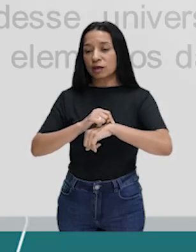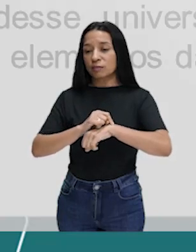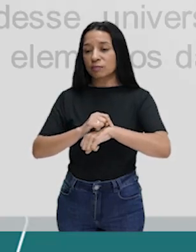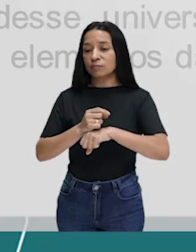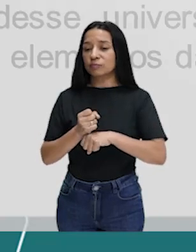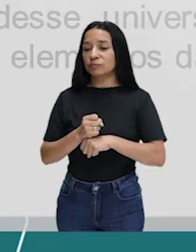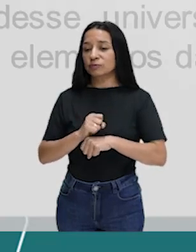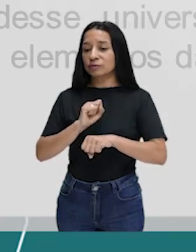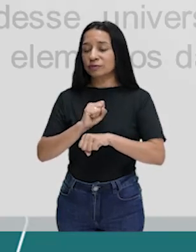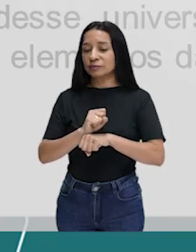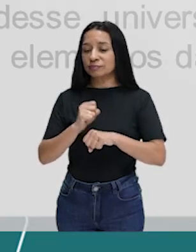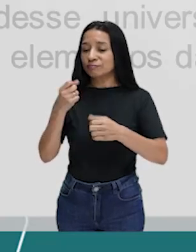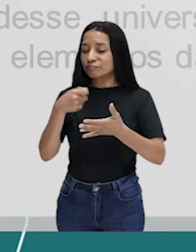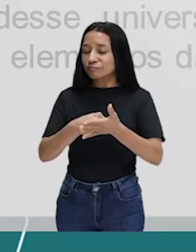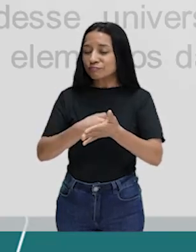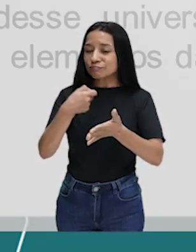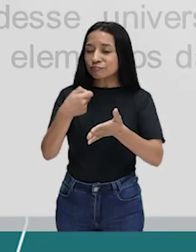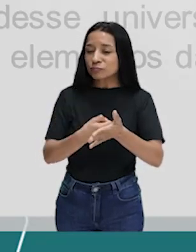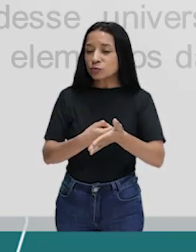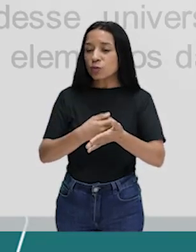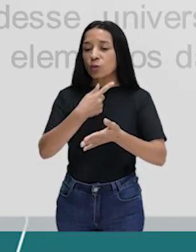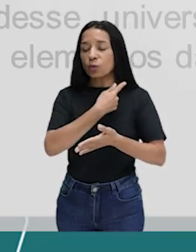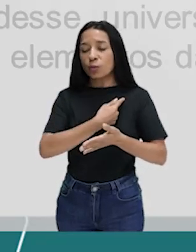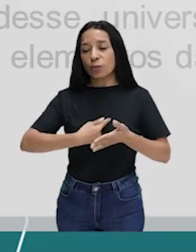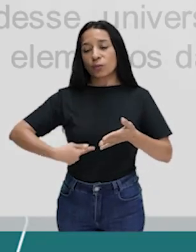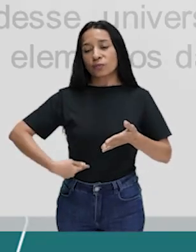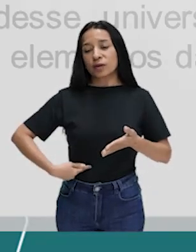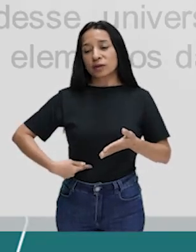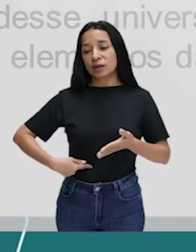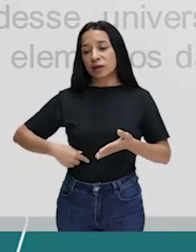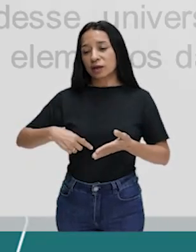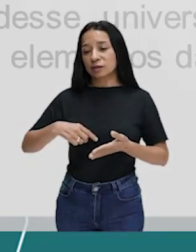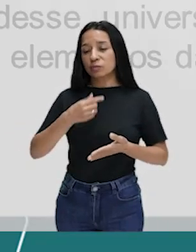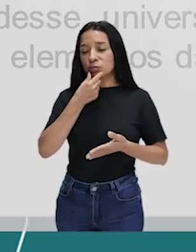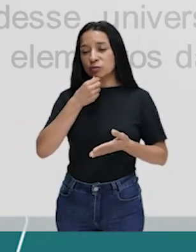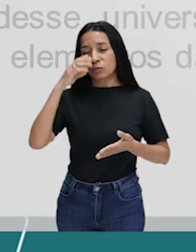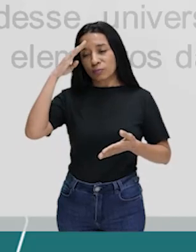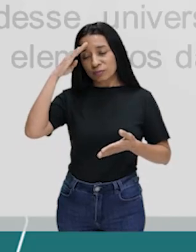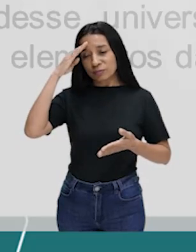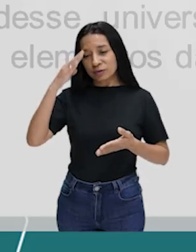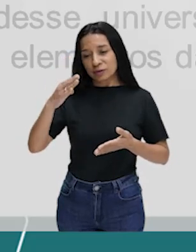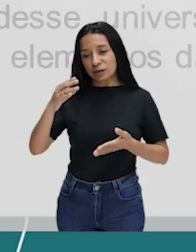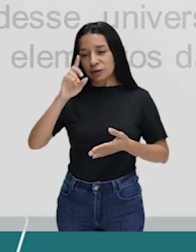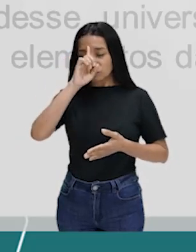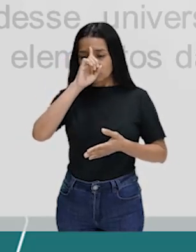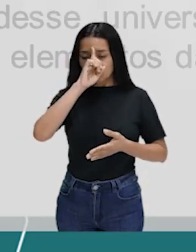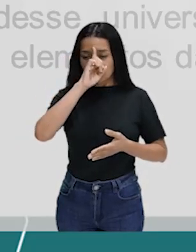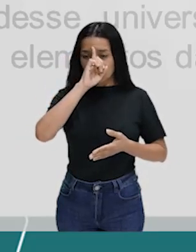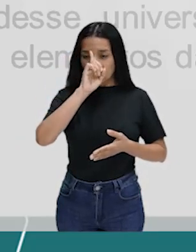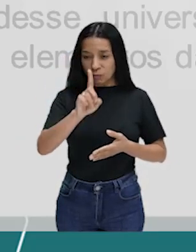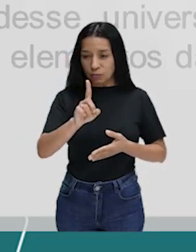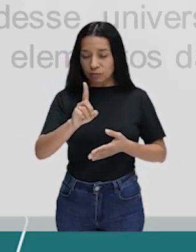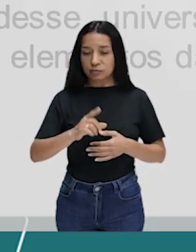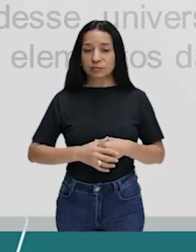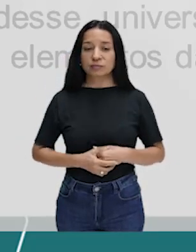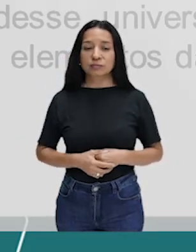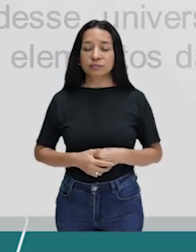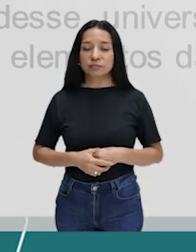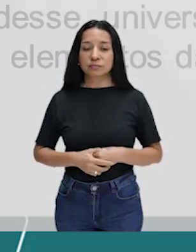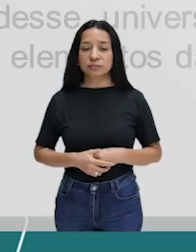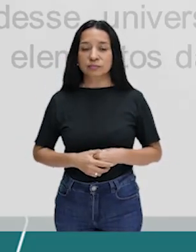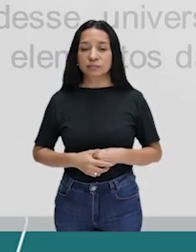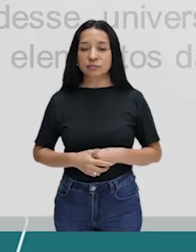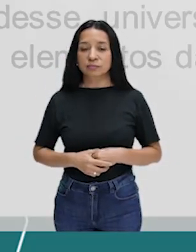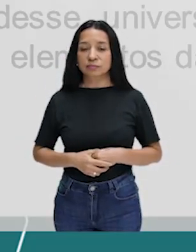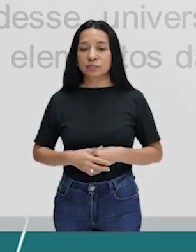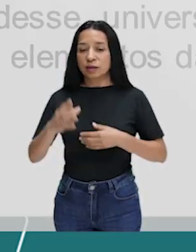censura, é um período governado por militares, com ordem, vamos dizer assim. Eles incorporaram